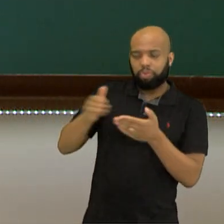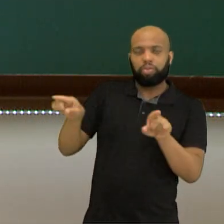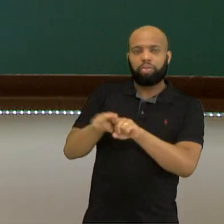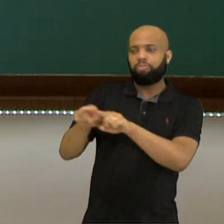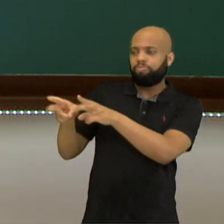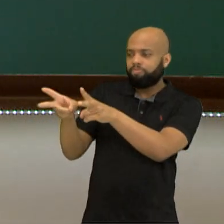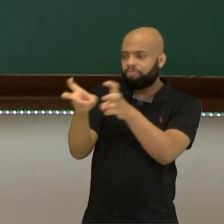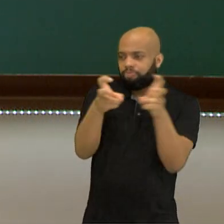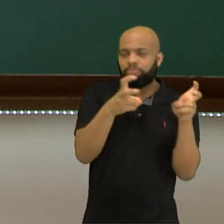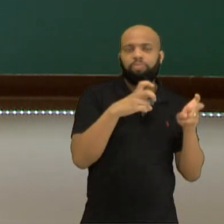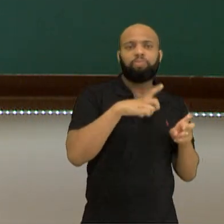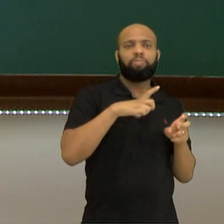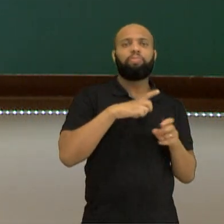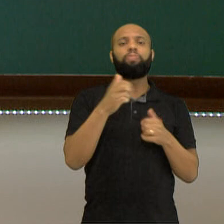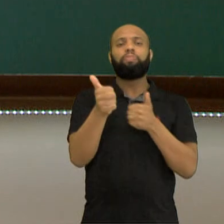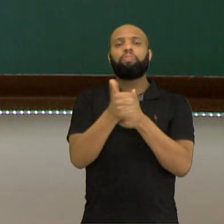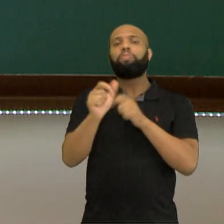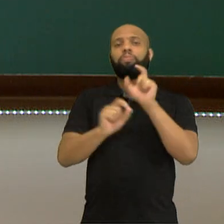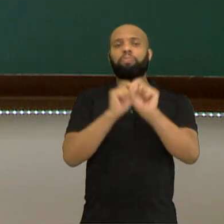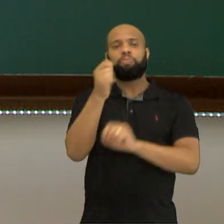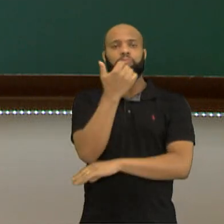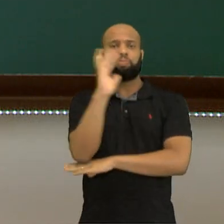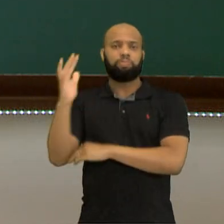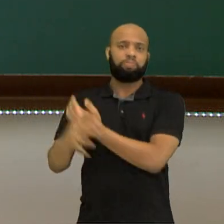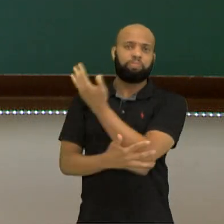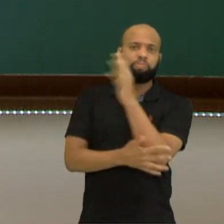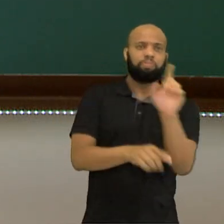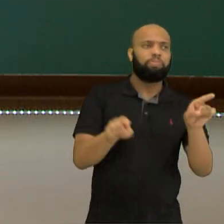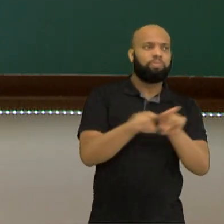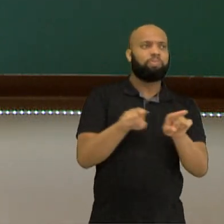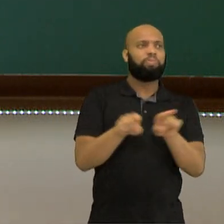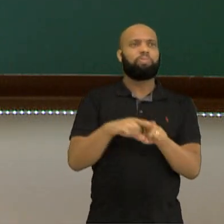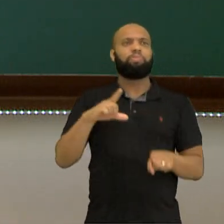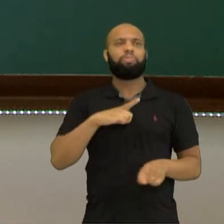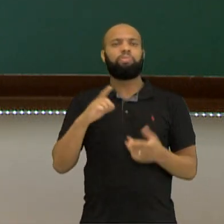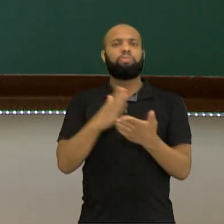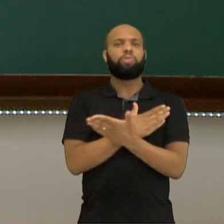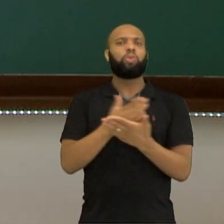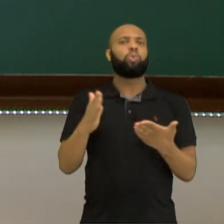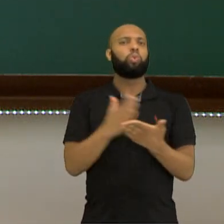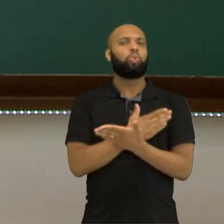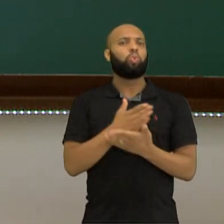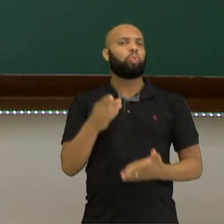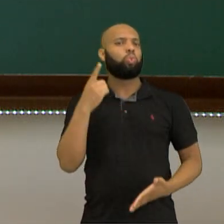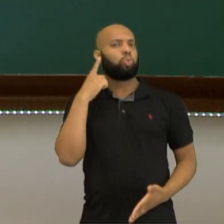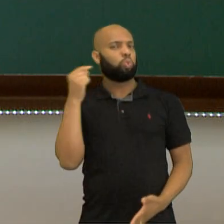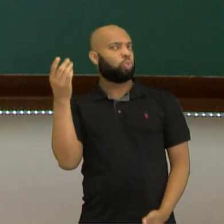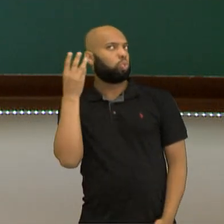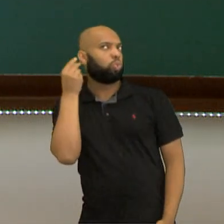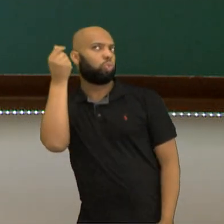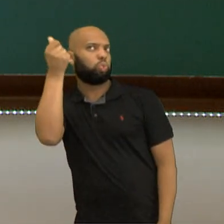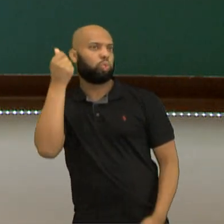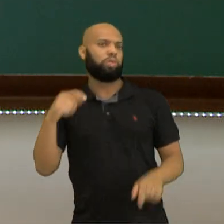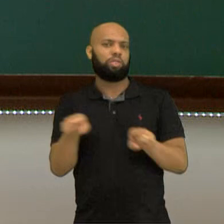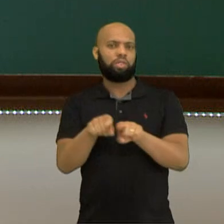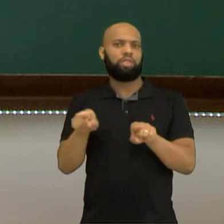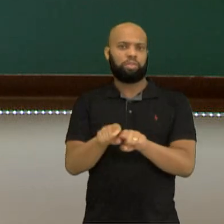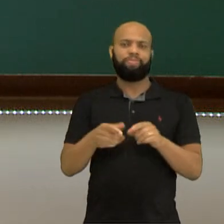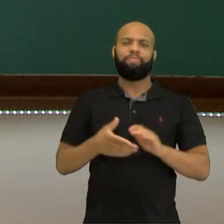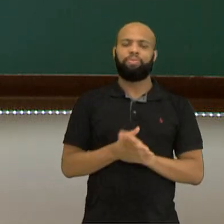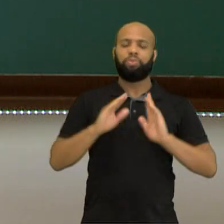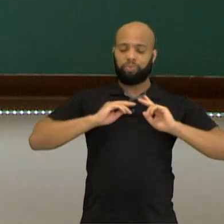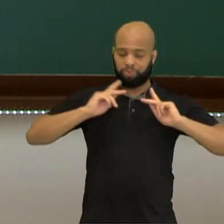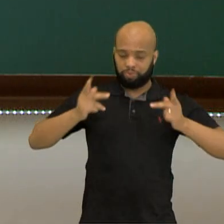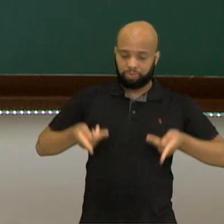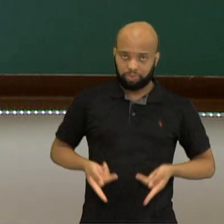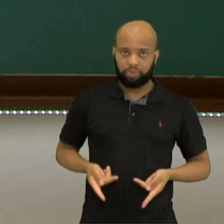sua volta a natureza e começa a explorar essas sonoridades. O homem também,